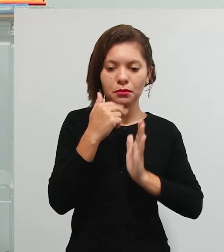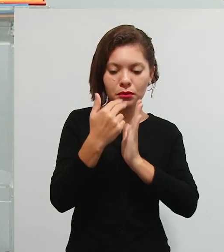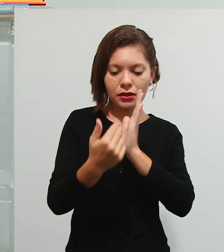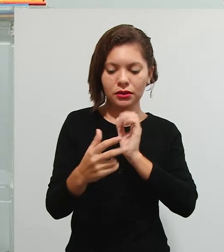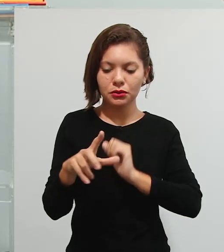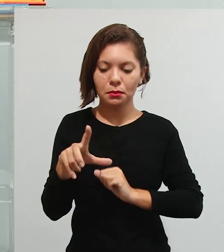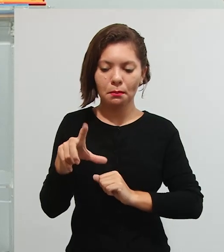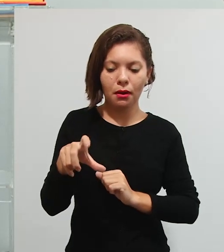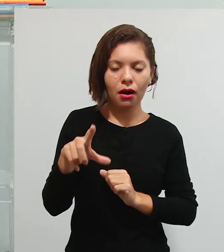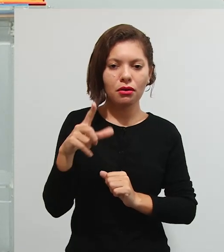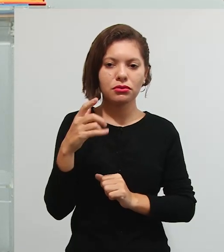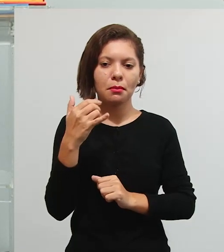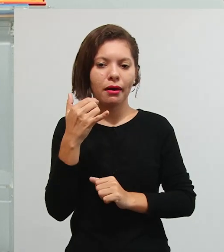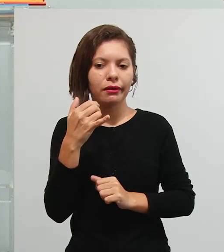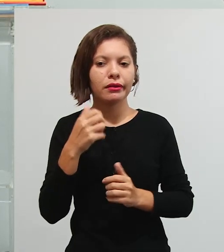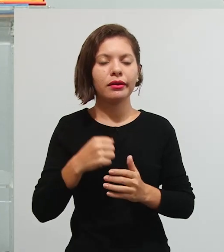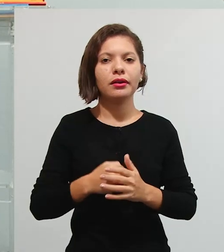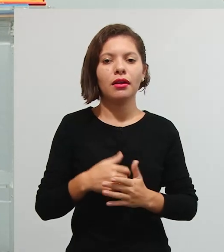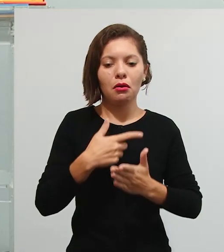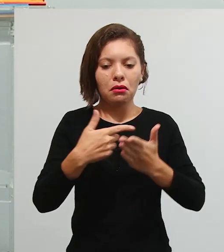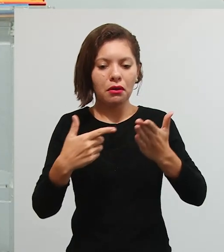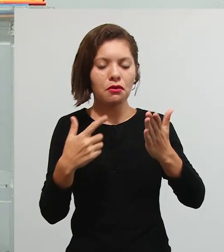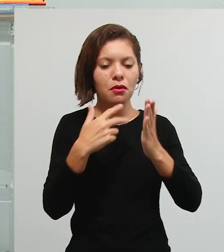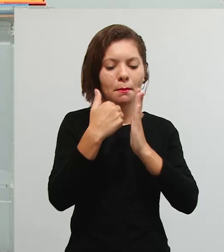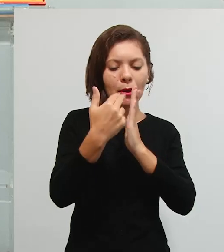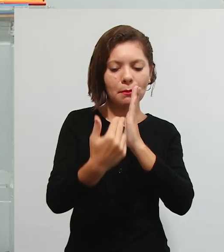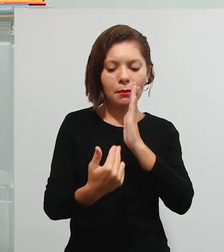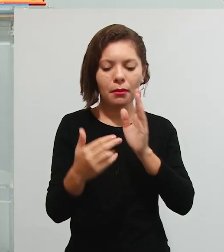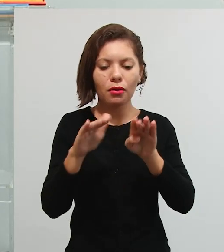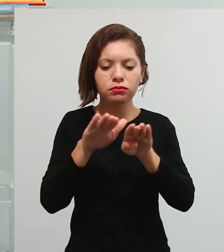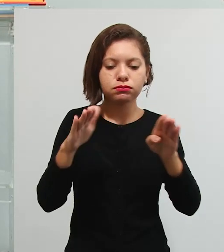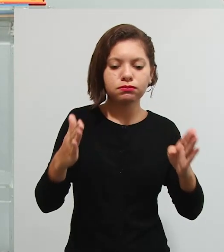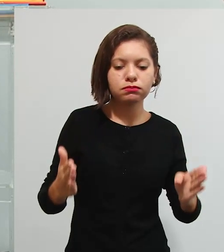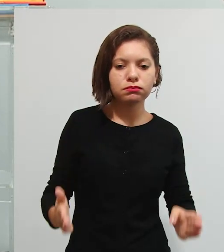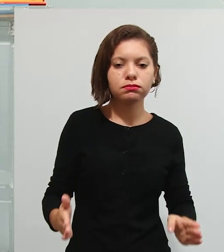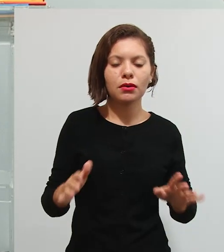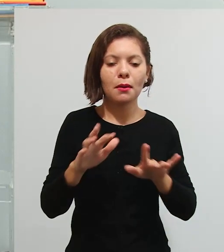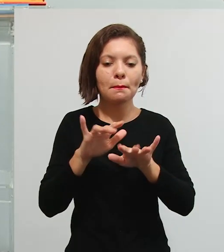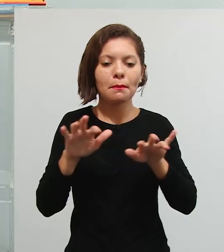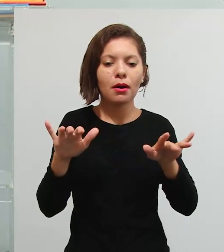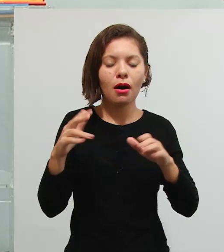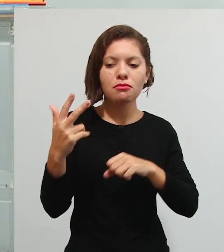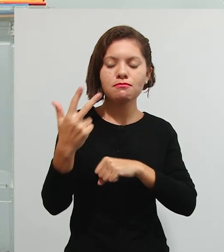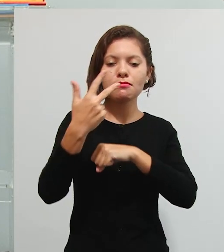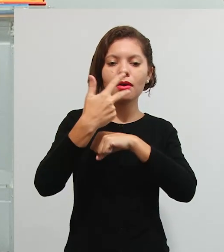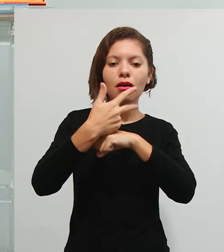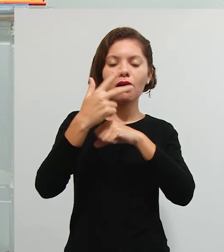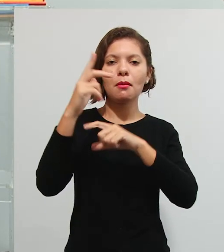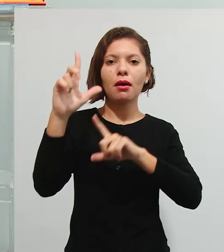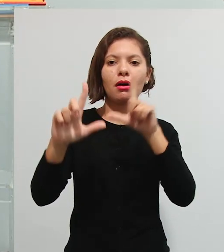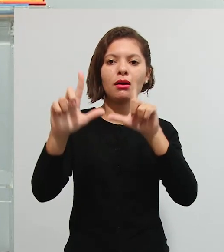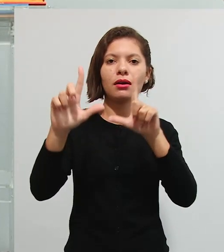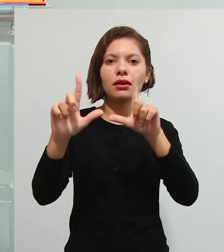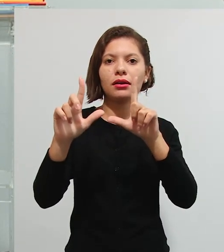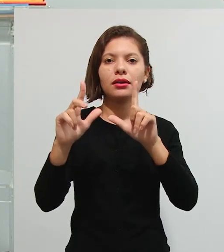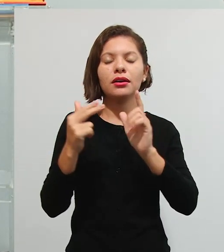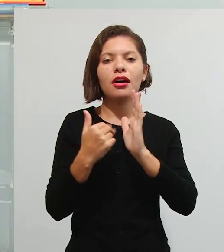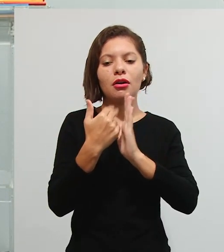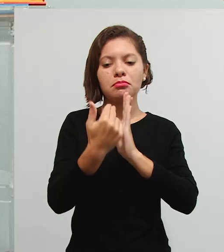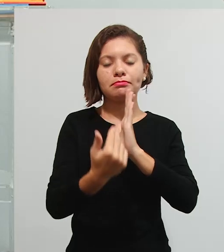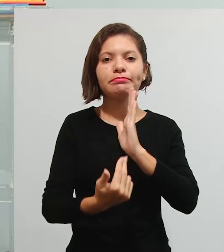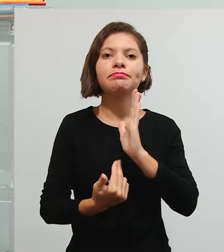das potencialidades e das limitações que tem para a produção desse material didático aqui exemplificado. Então,